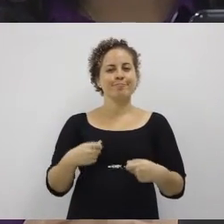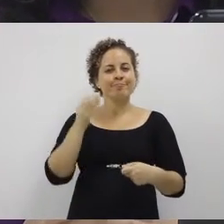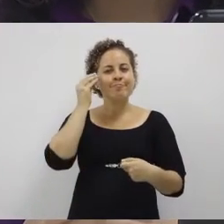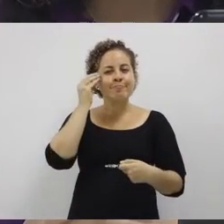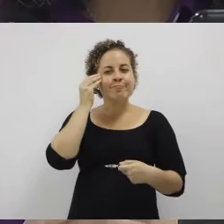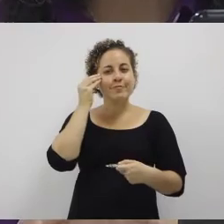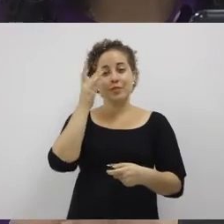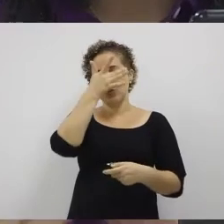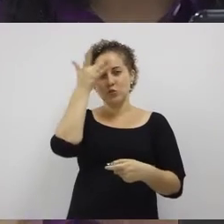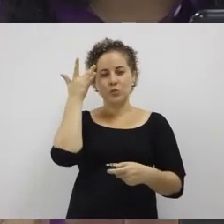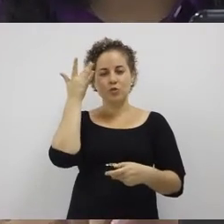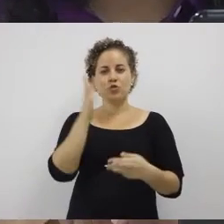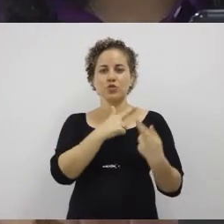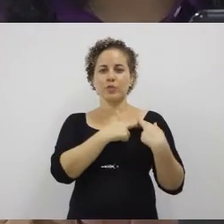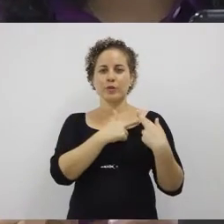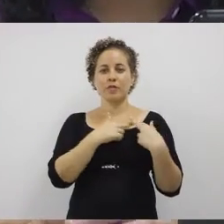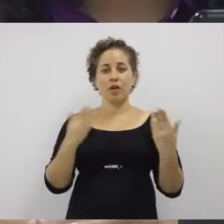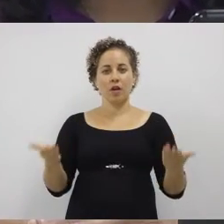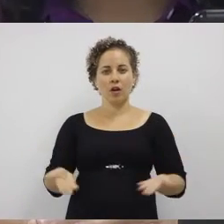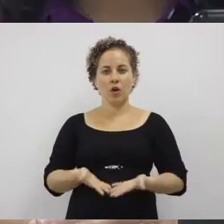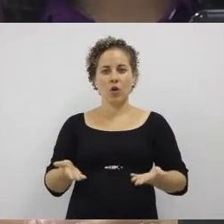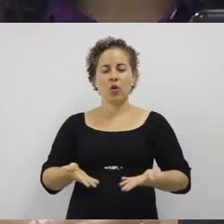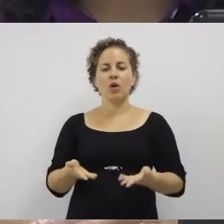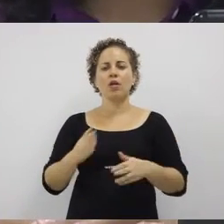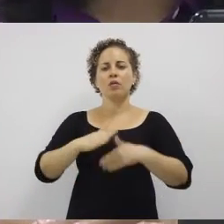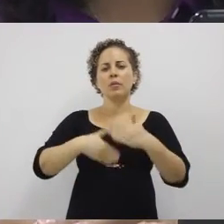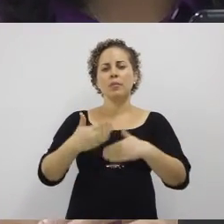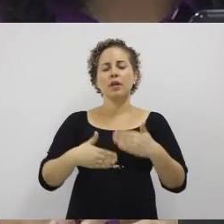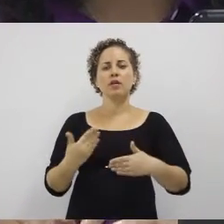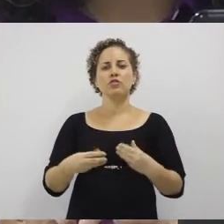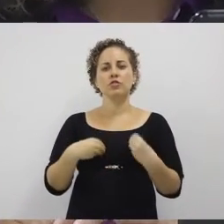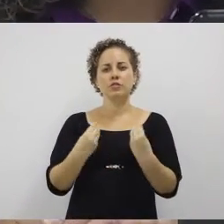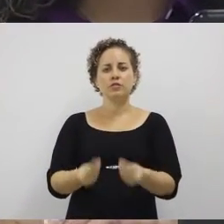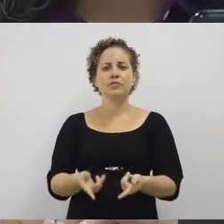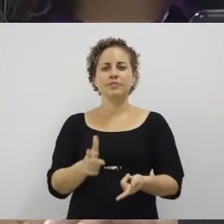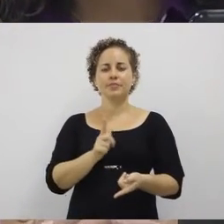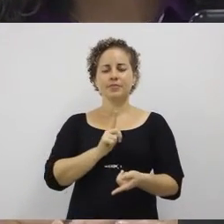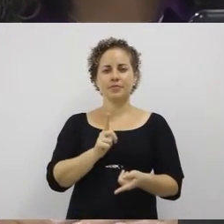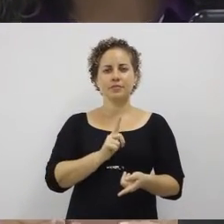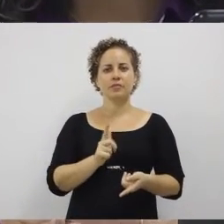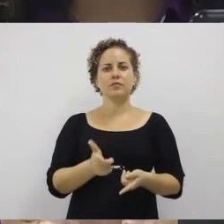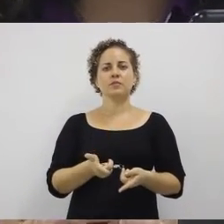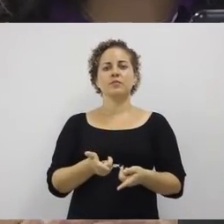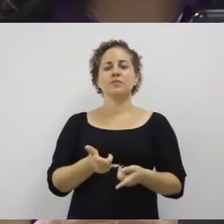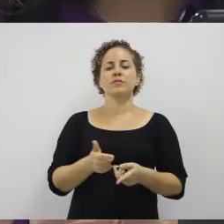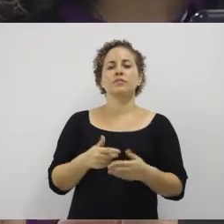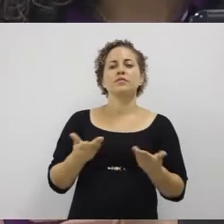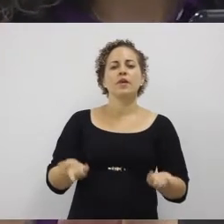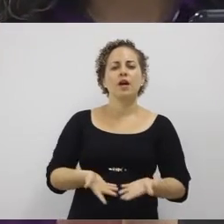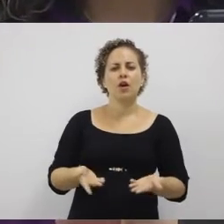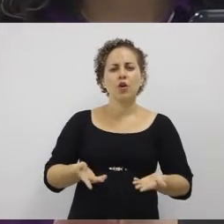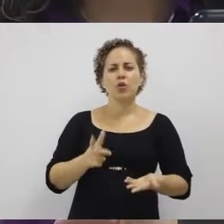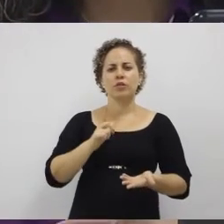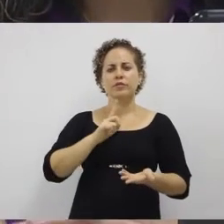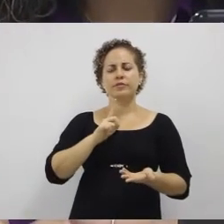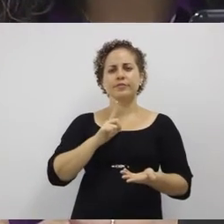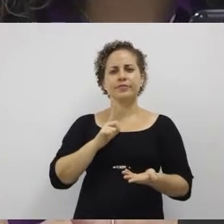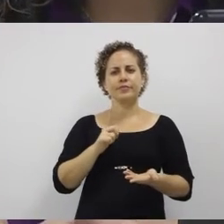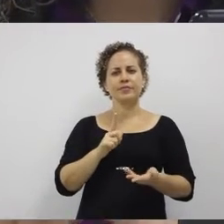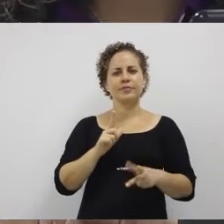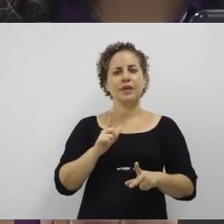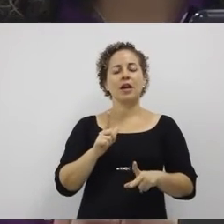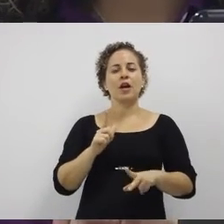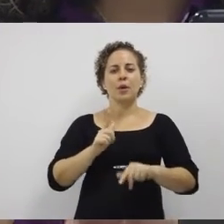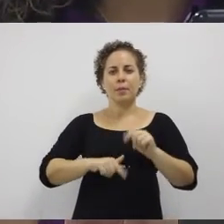os funcionários de compras. Como, por exemplo, qual é a embalagem que o fornecedor entrega o insumo? Será que os equipamentos que nós